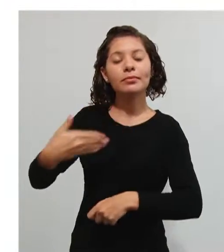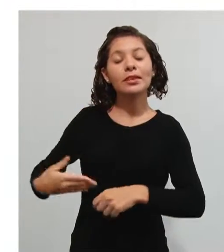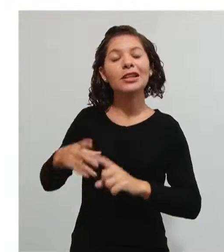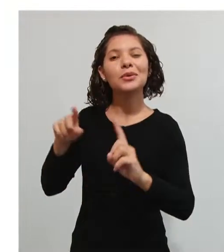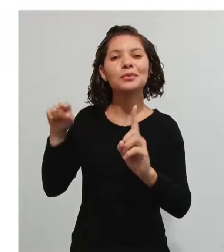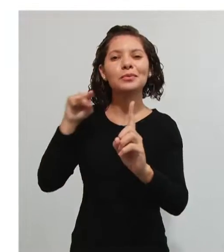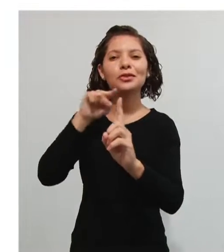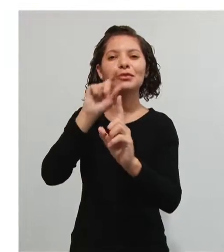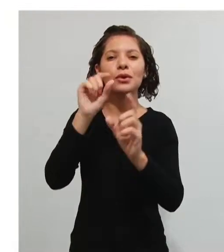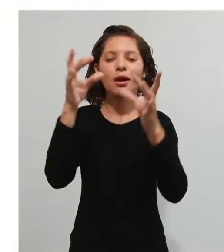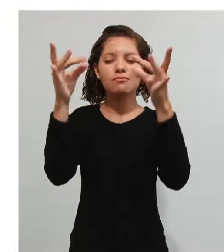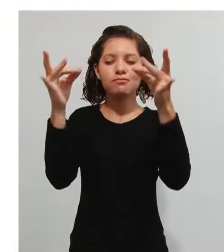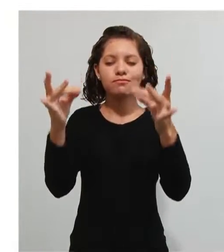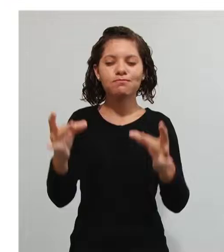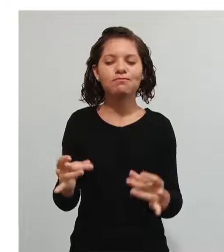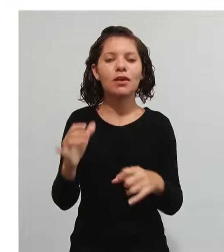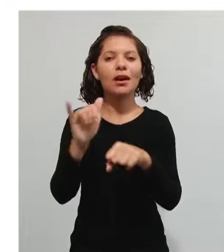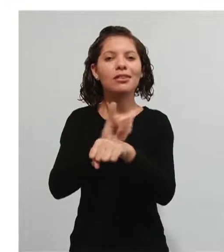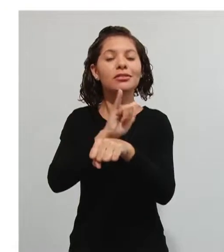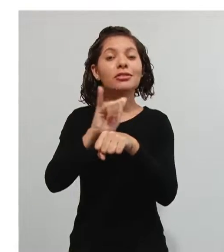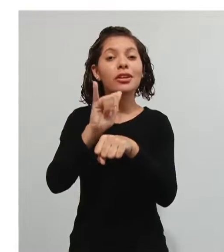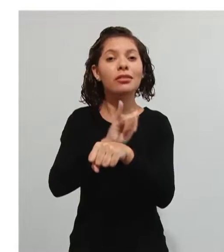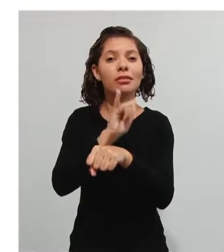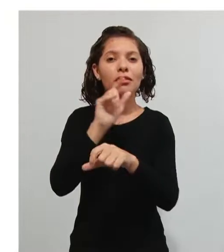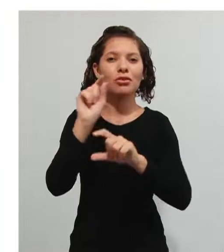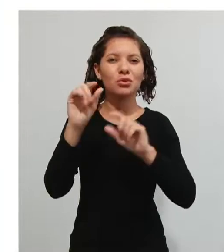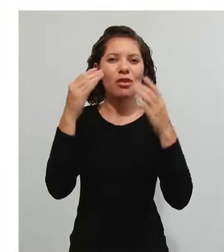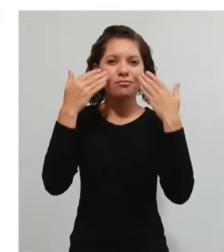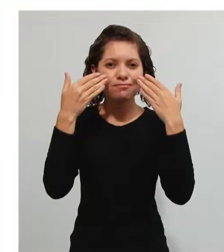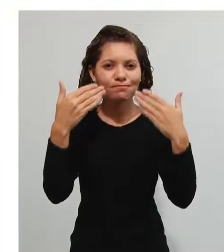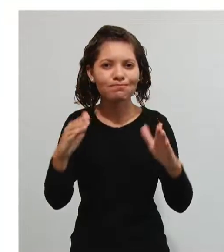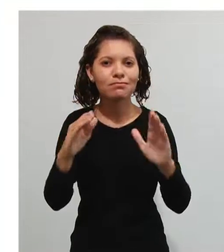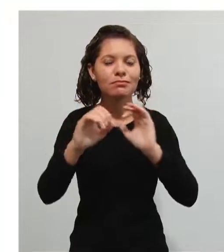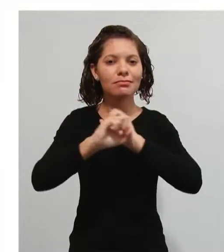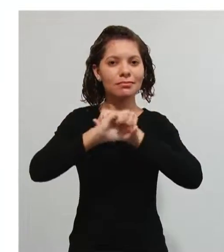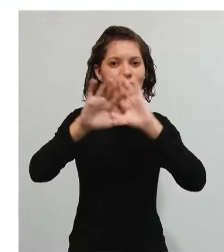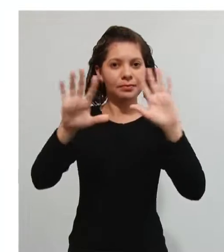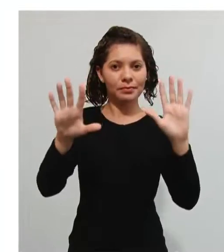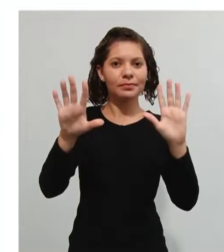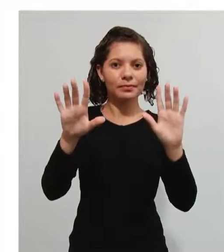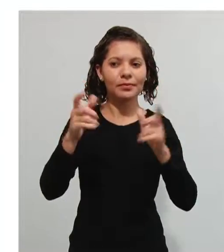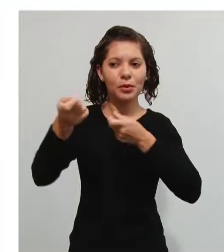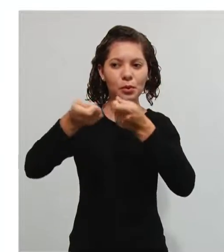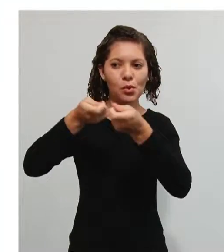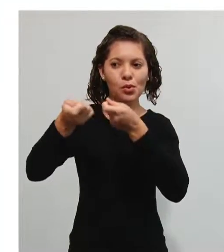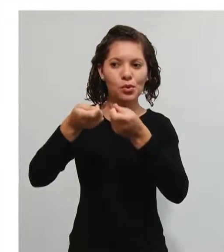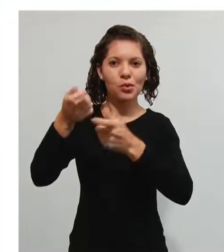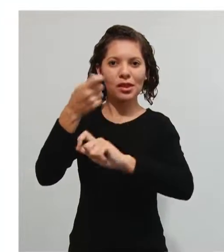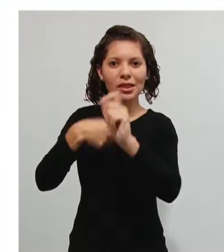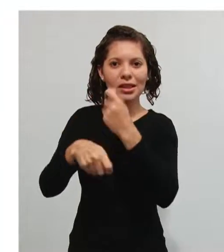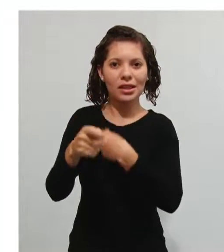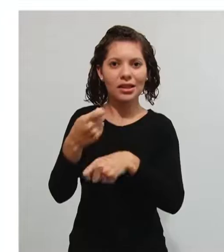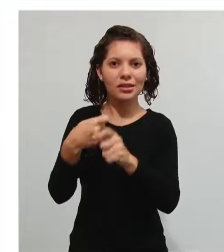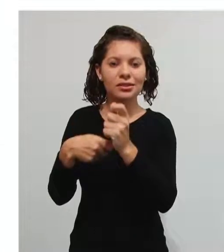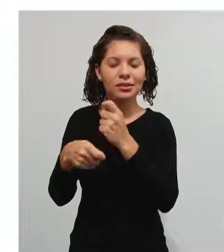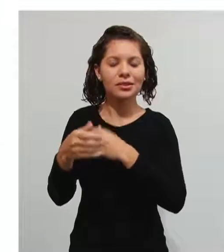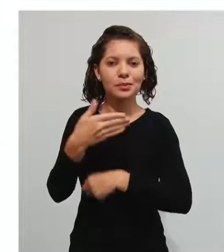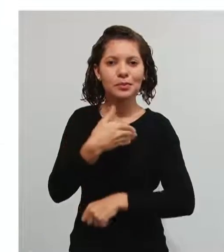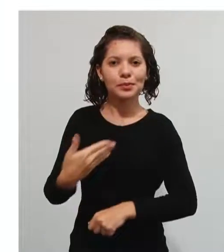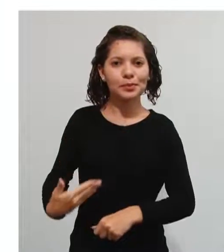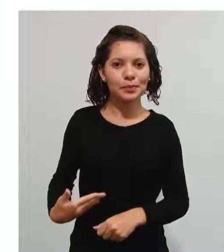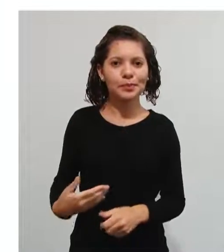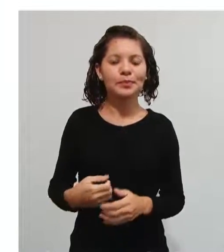objetivo descrever os mecanismos de transparência do controle na atividade